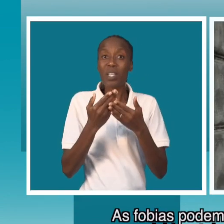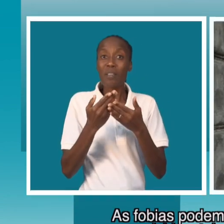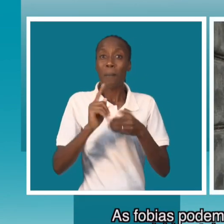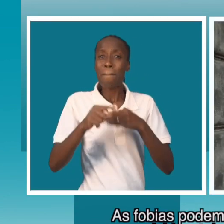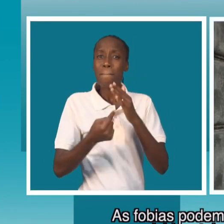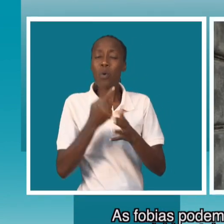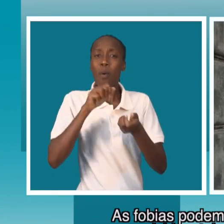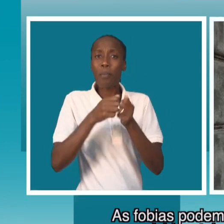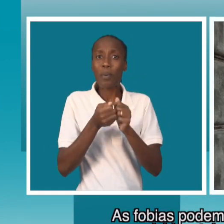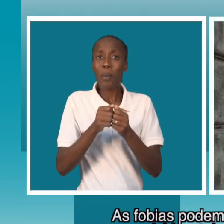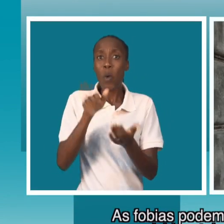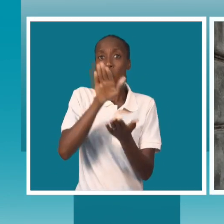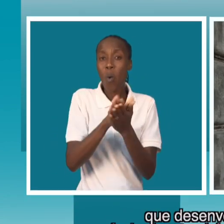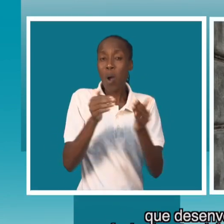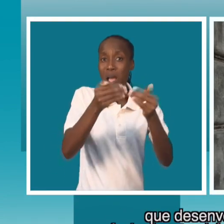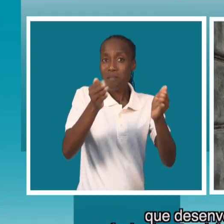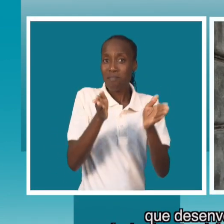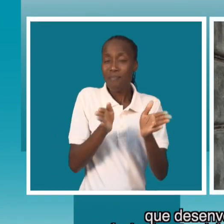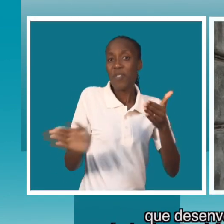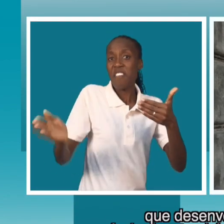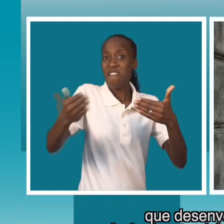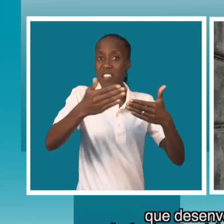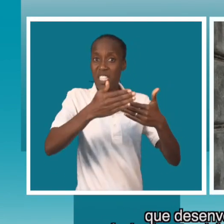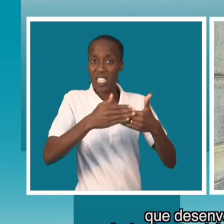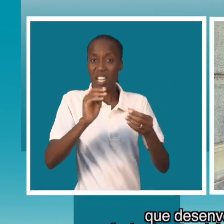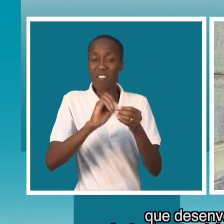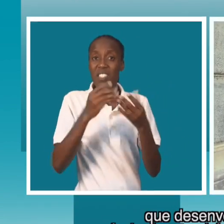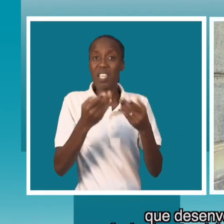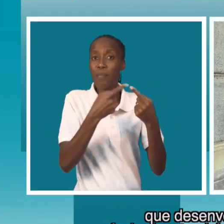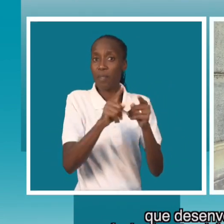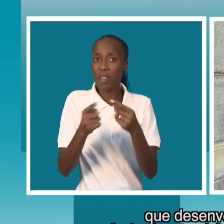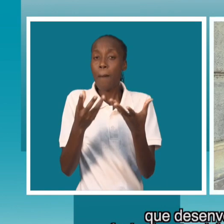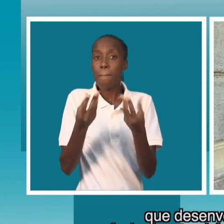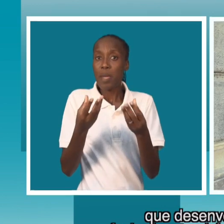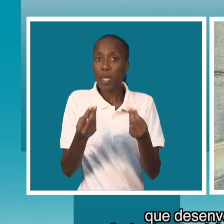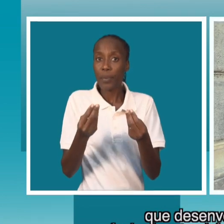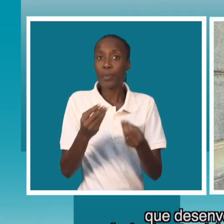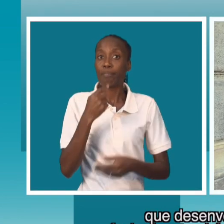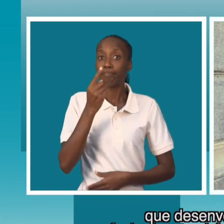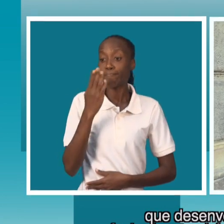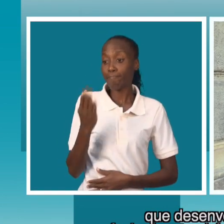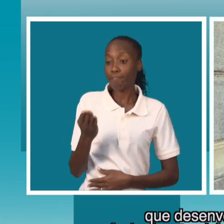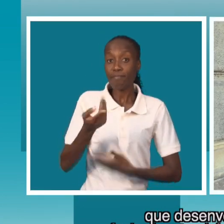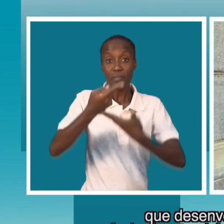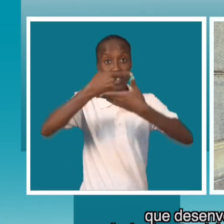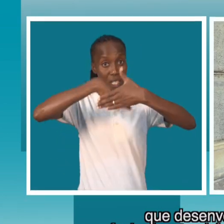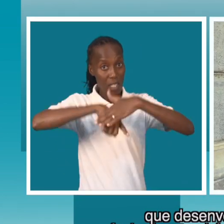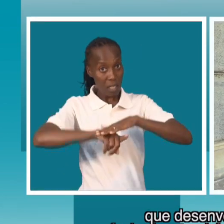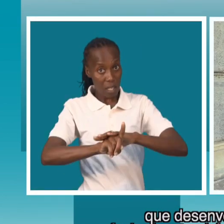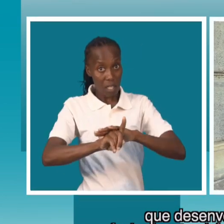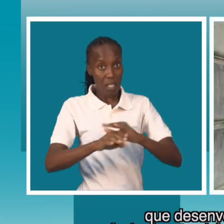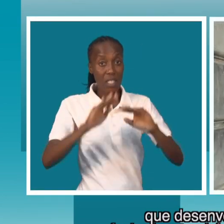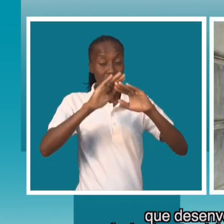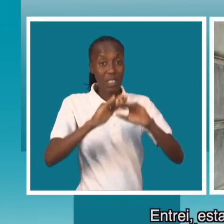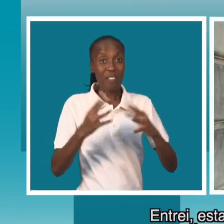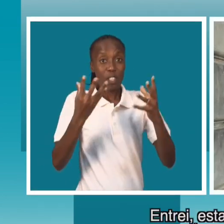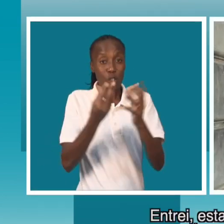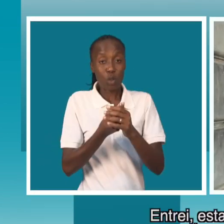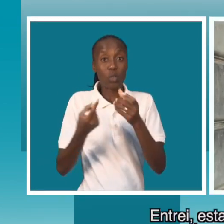tal como acontece com Beth, que desenvolveu o medo de lugares fechados, também designado por claustrofobia.